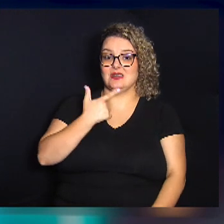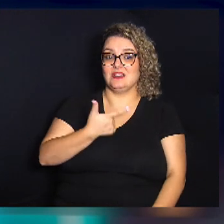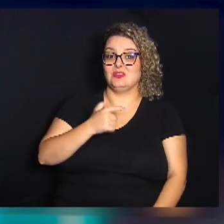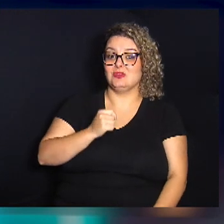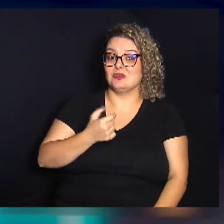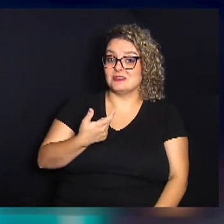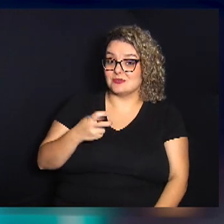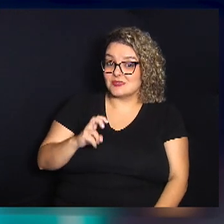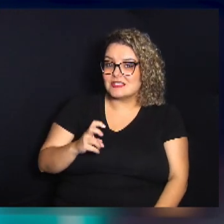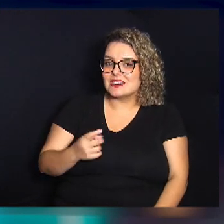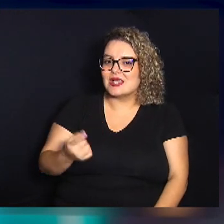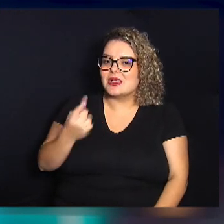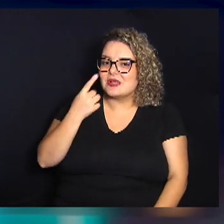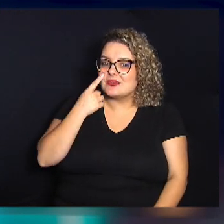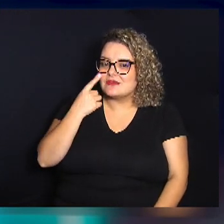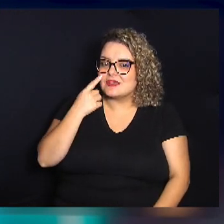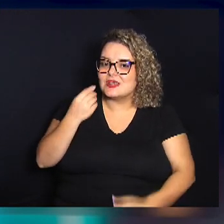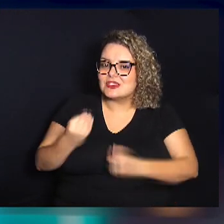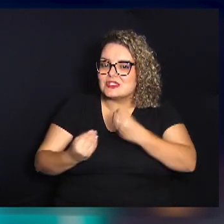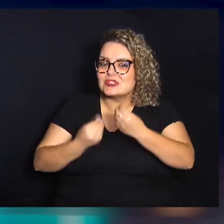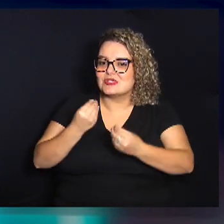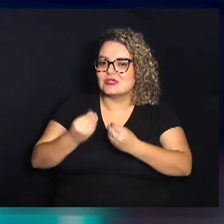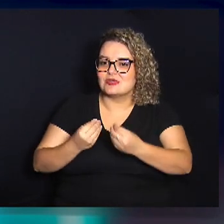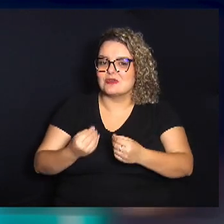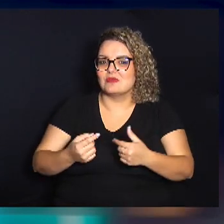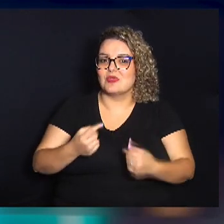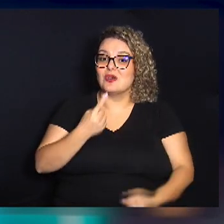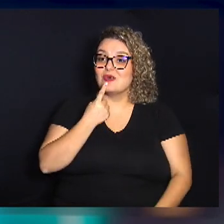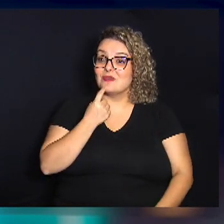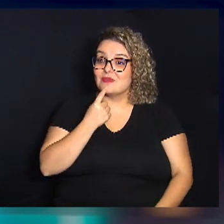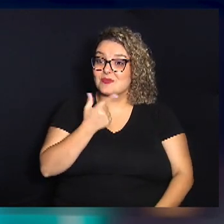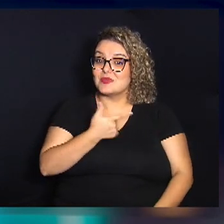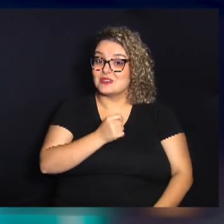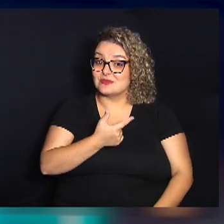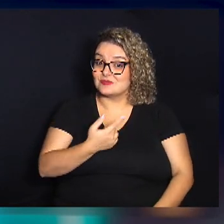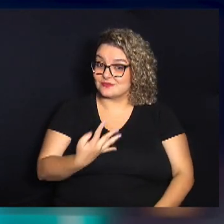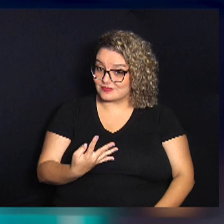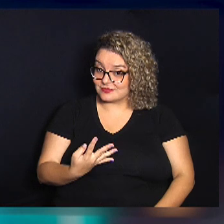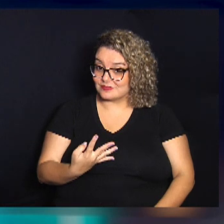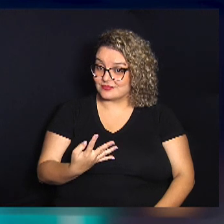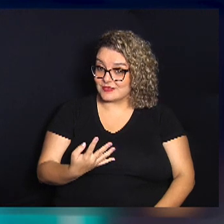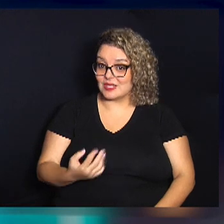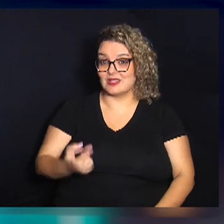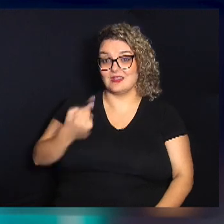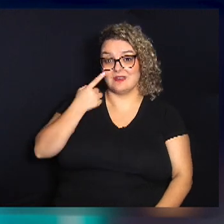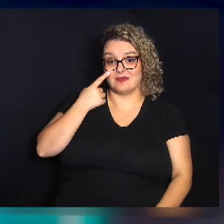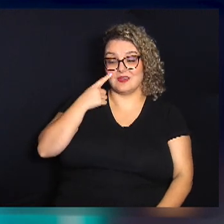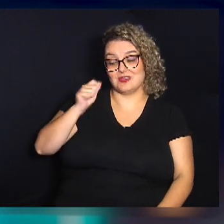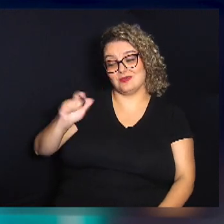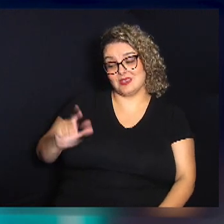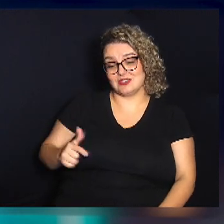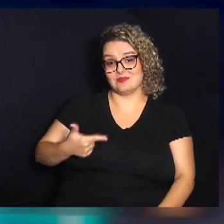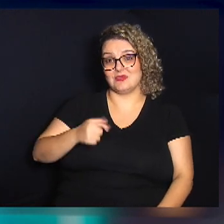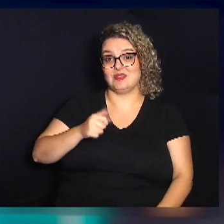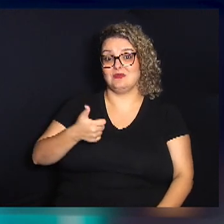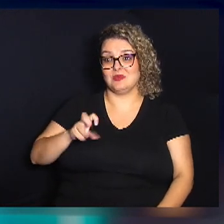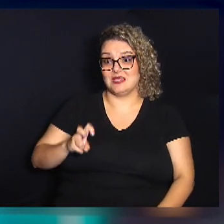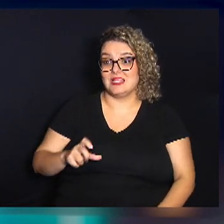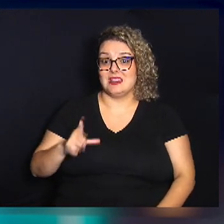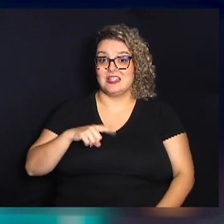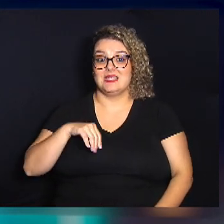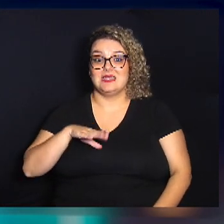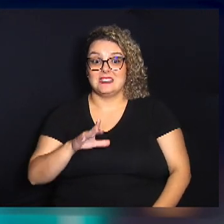2015. Olha como está agora, o vermelho é 2024 e o azul é 2015. A gente já tem mais casos